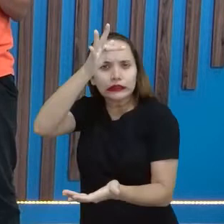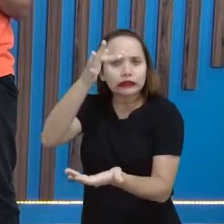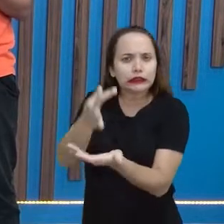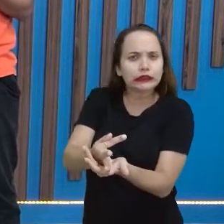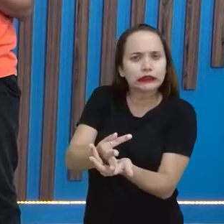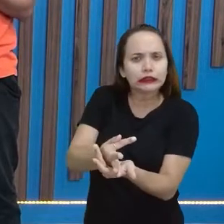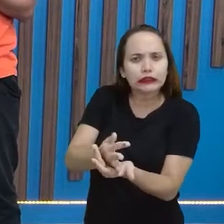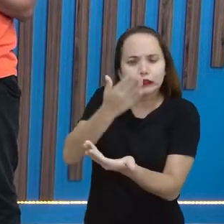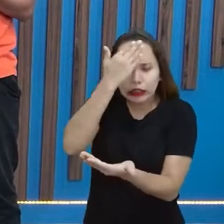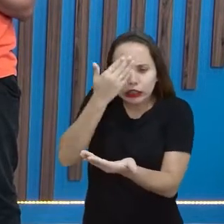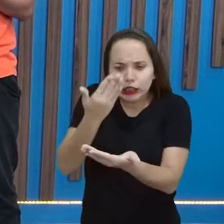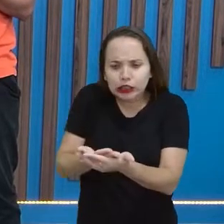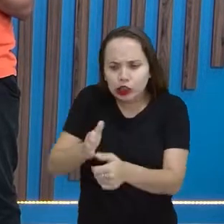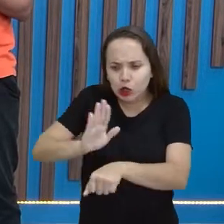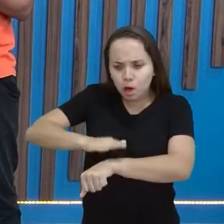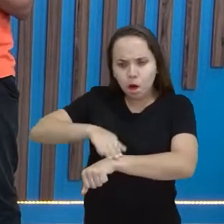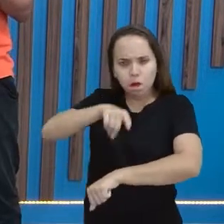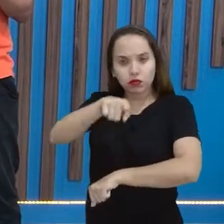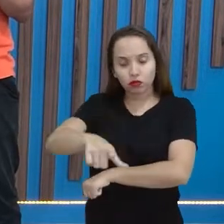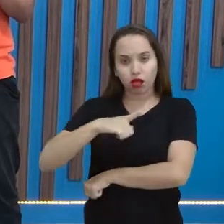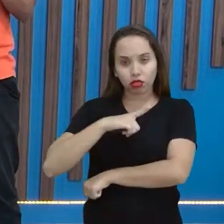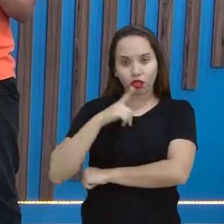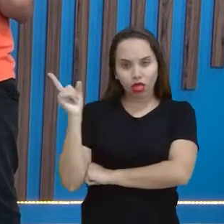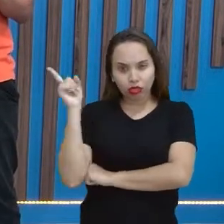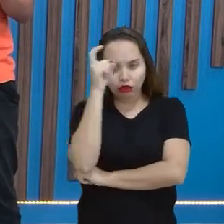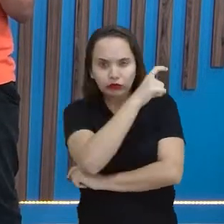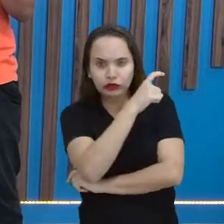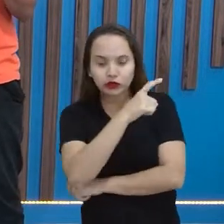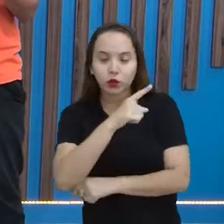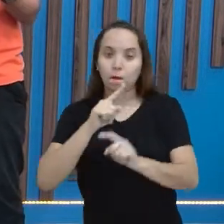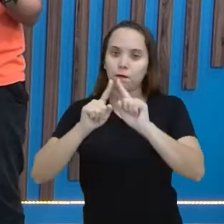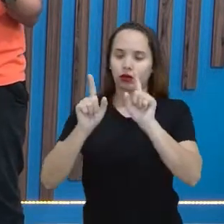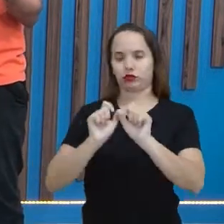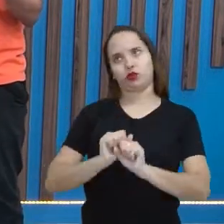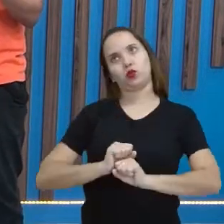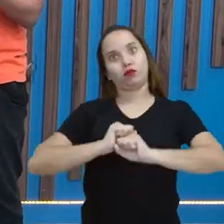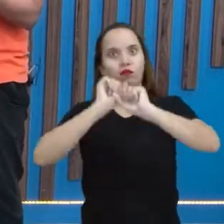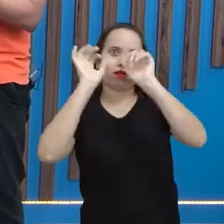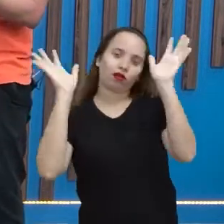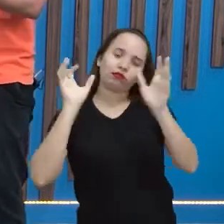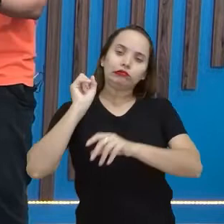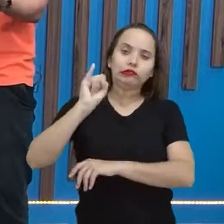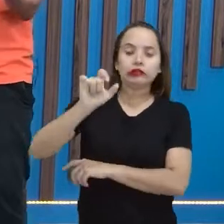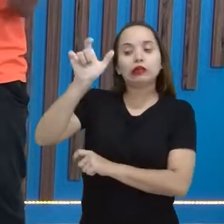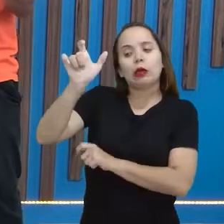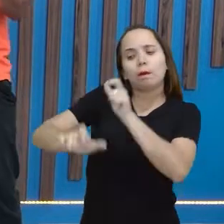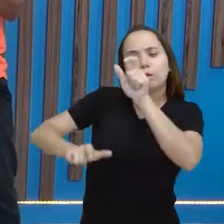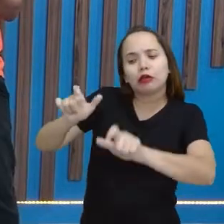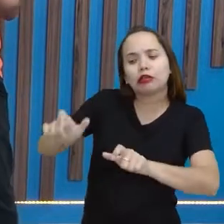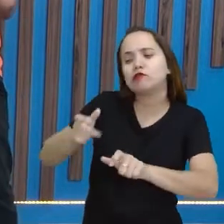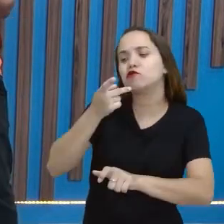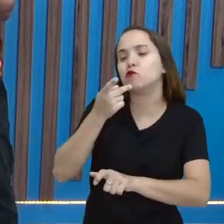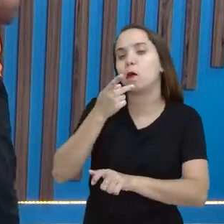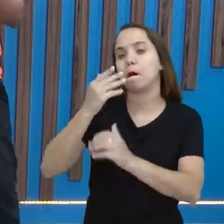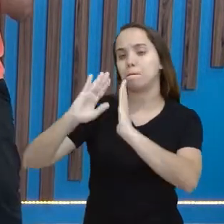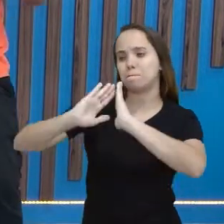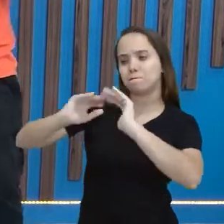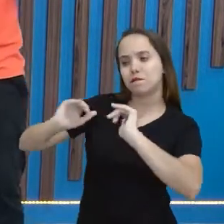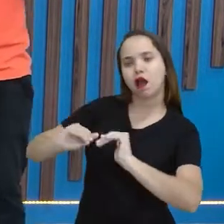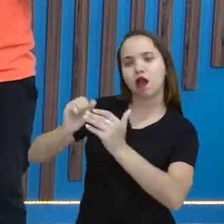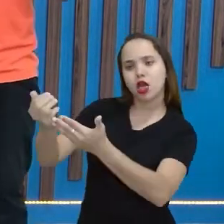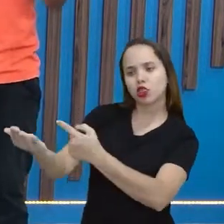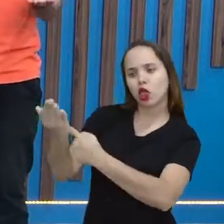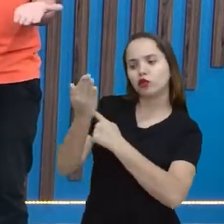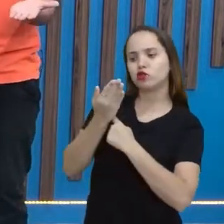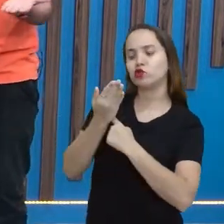momentos de dificuldade? Claro, se uma pessoa pede ajuda, aí a gente diz, ó, quando eu estou em dificuldade, eu recorro